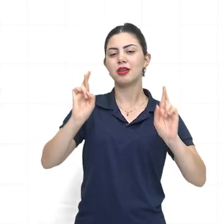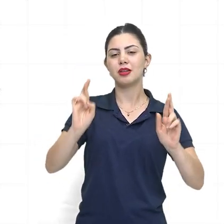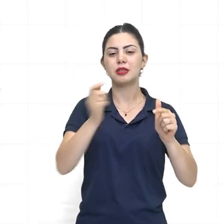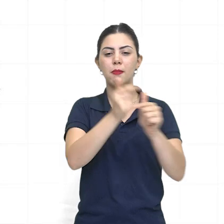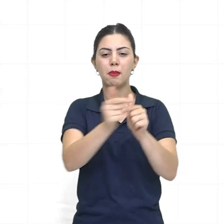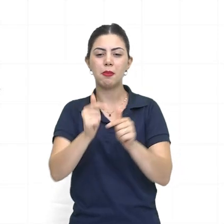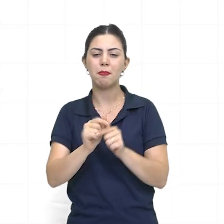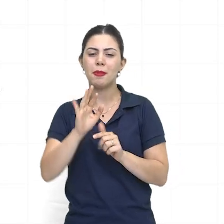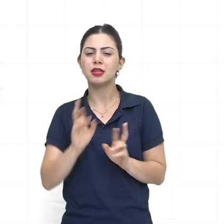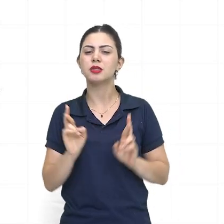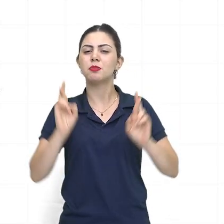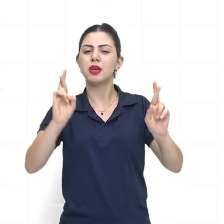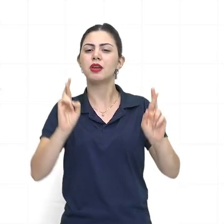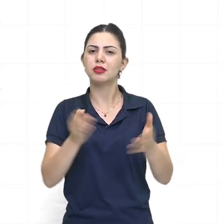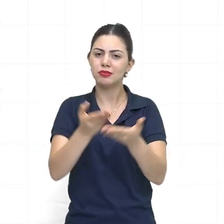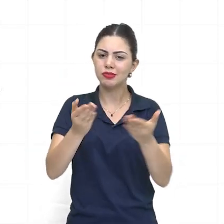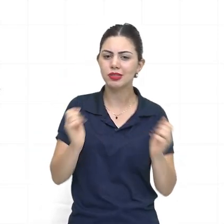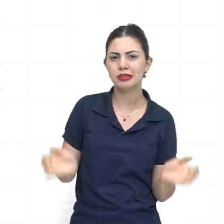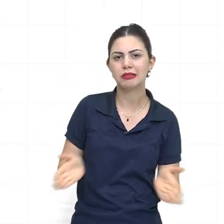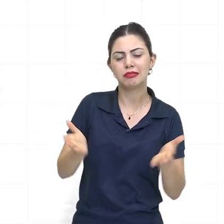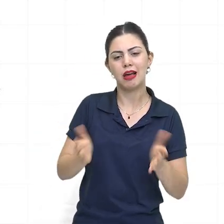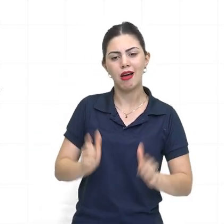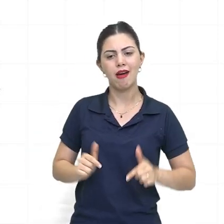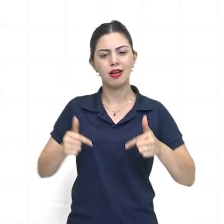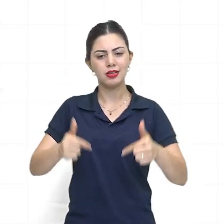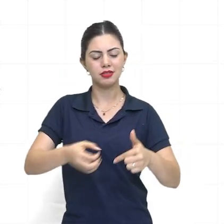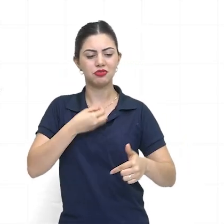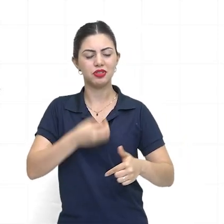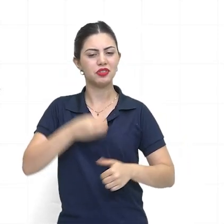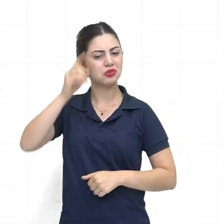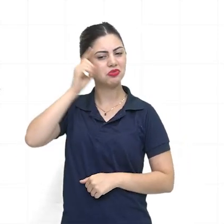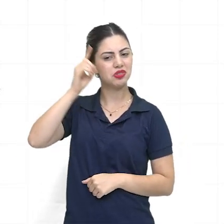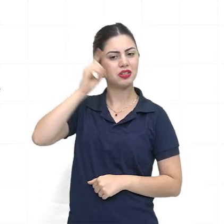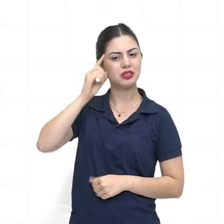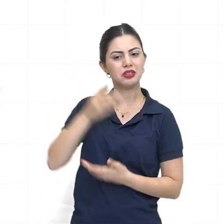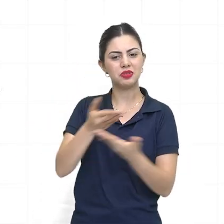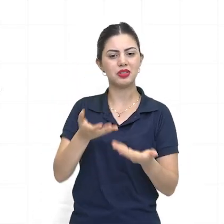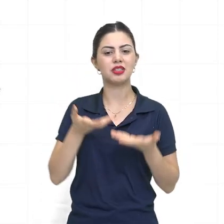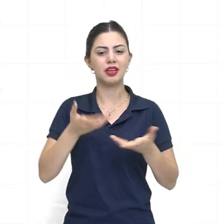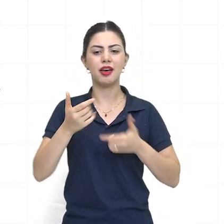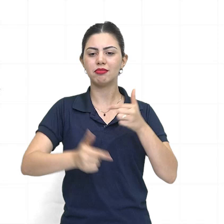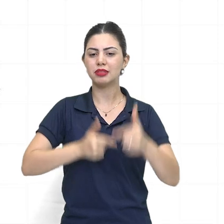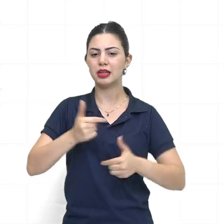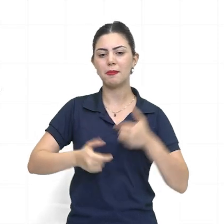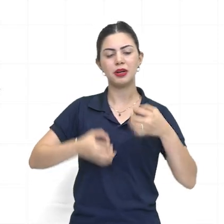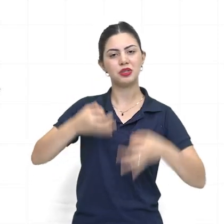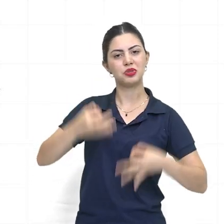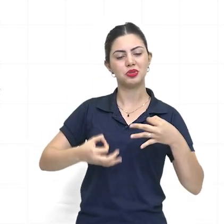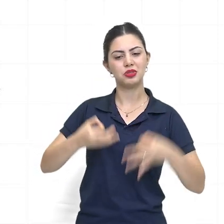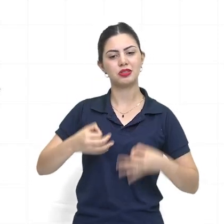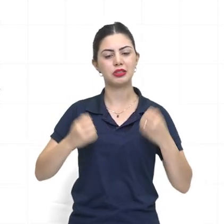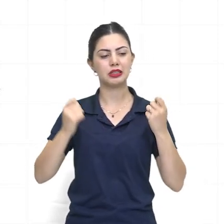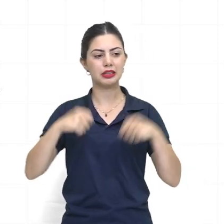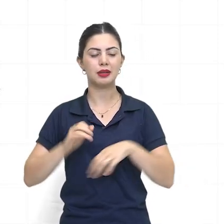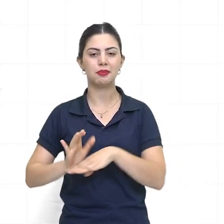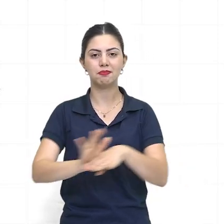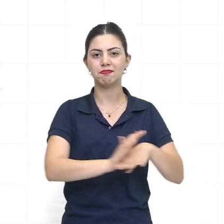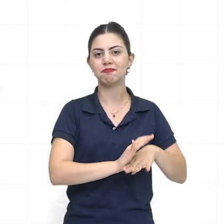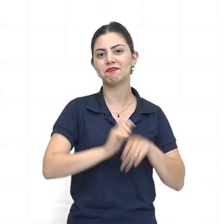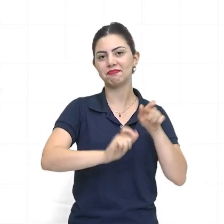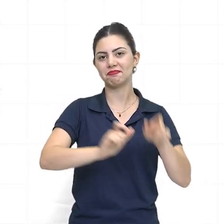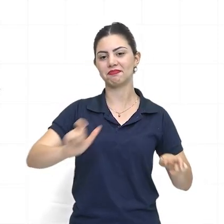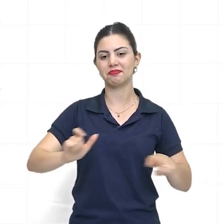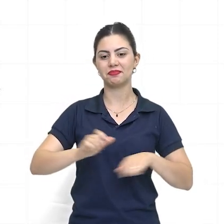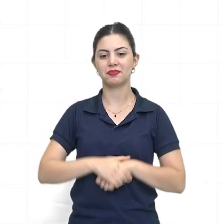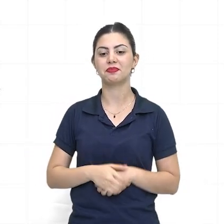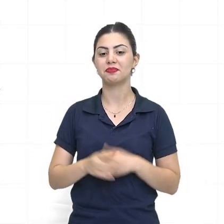porém, que comece a trabalhar, que saiba viver o dia a dia, que procure fazer o trabalho de justiça e libertação com os outros.